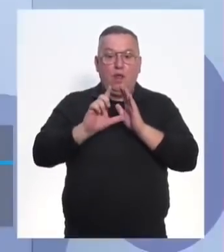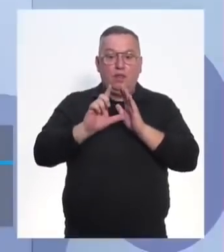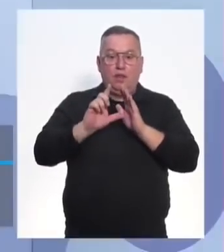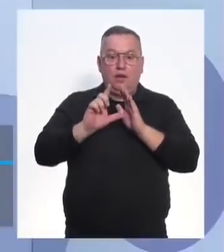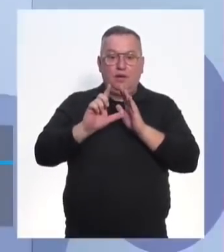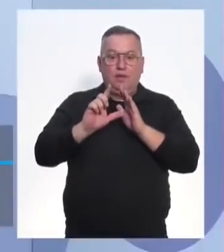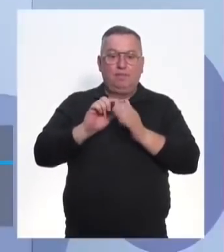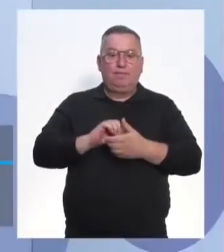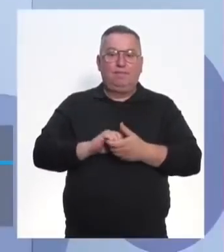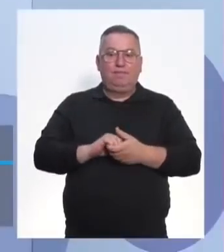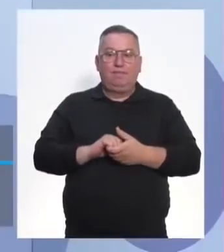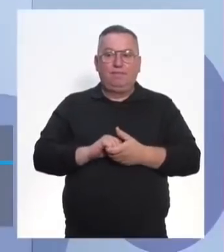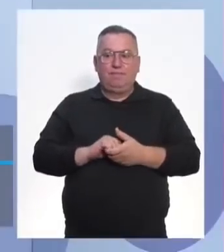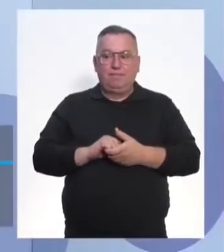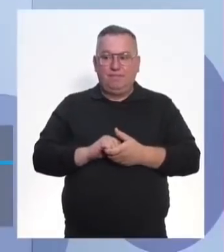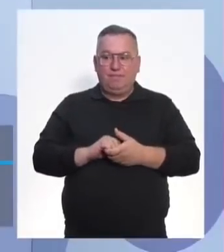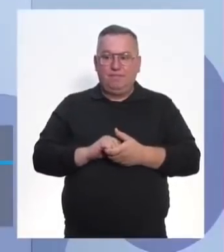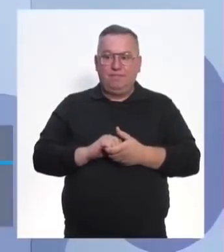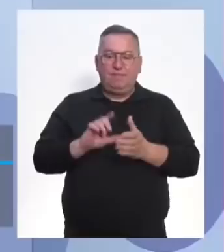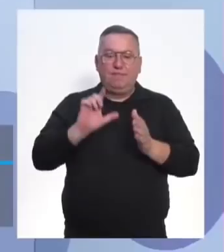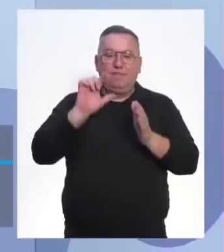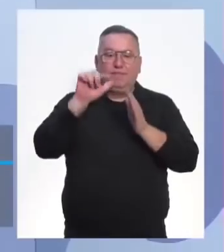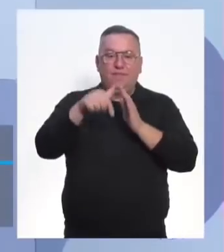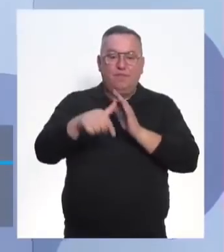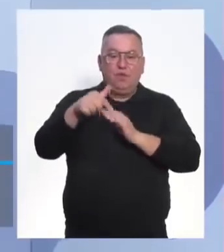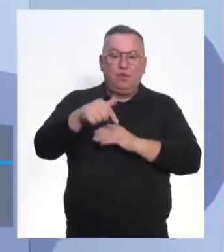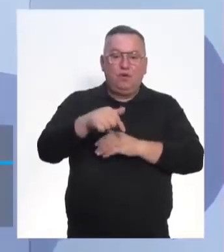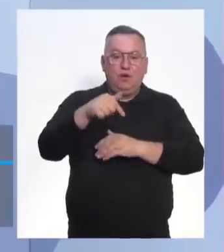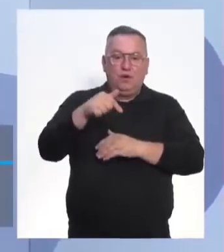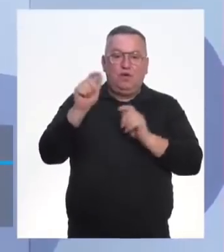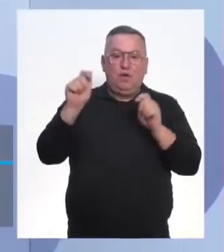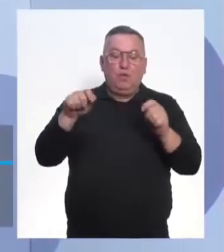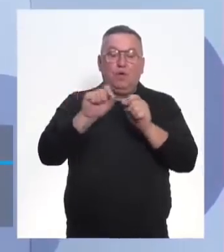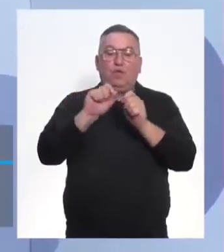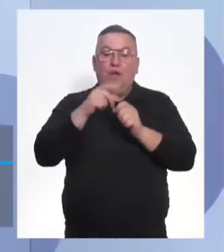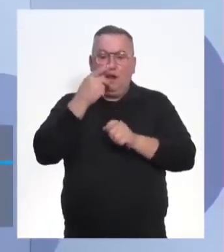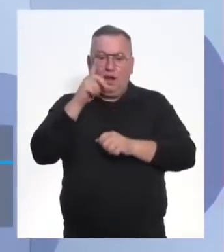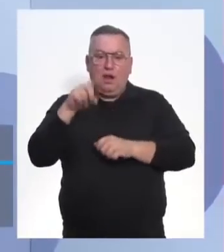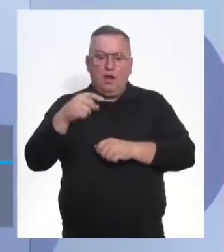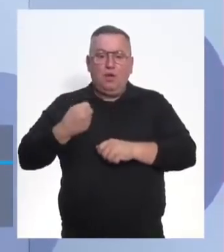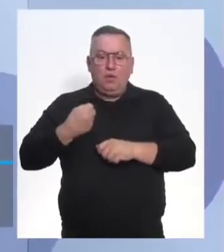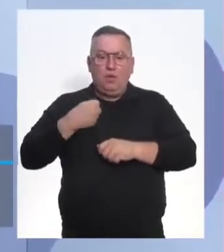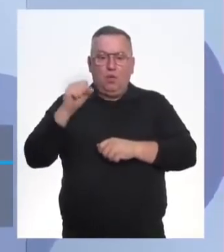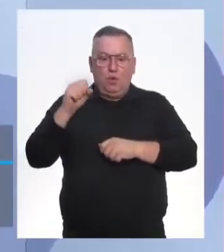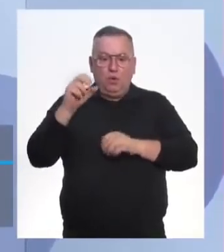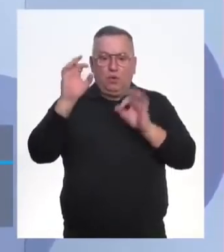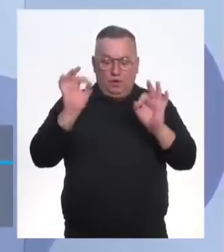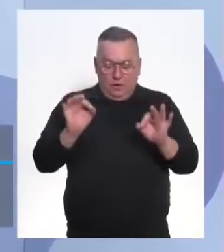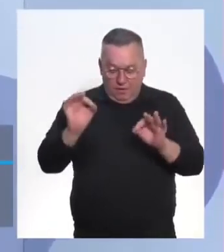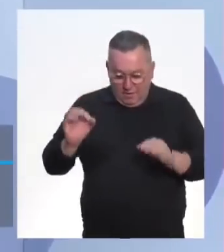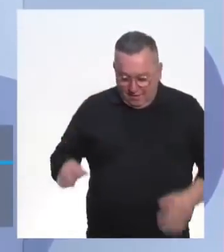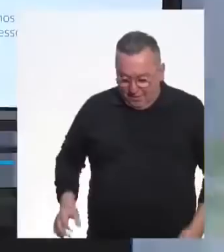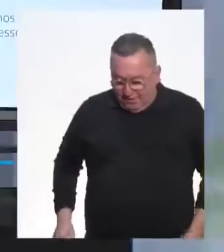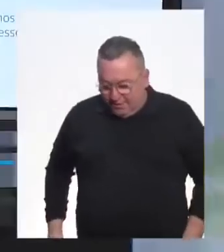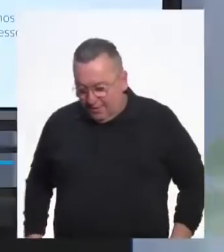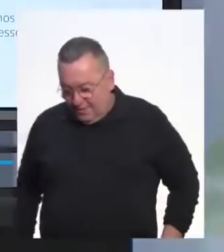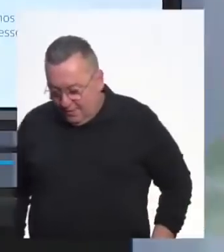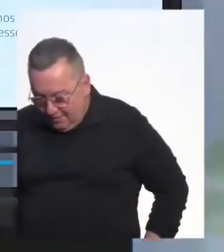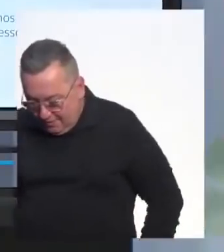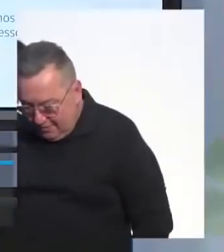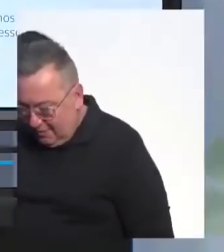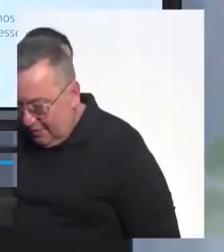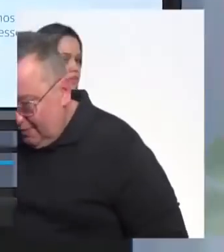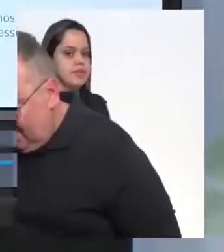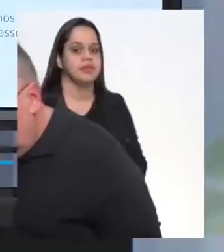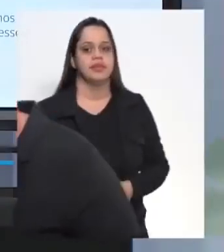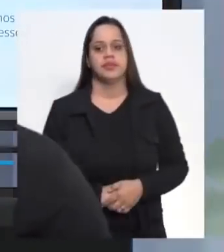vem antes. Vem antes, beleza. Isso. Então, o sucessor ali do 7, eu posso dizer que é o 8. Isso. Fechou? Beleza. Combinado. Nessa relação ali, eu tenho